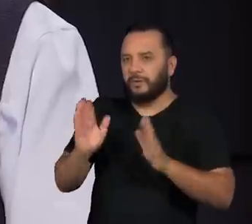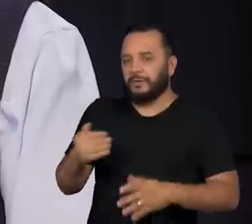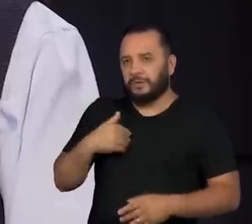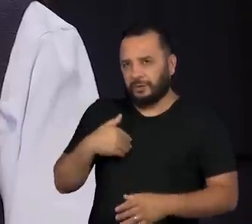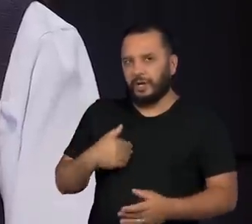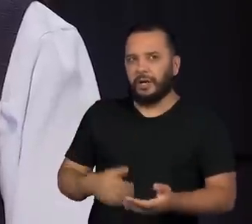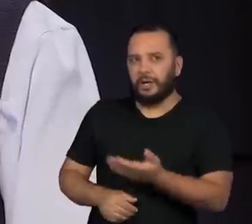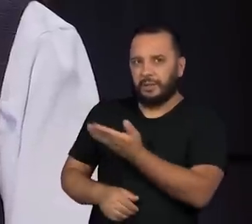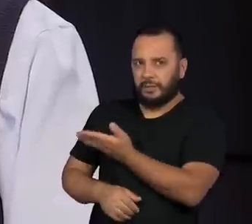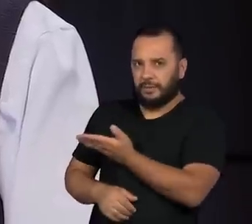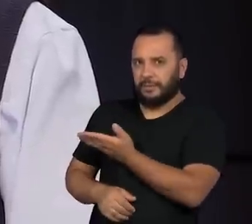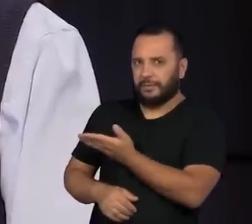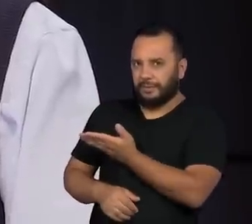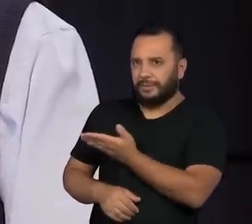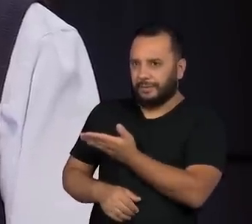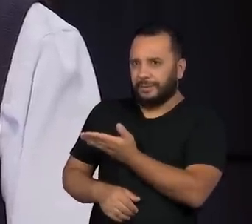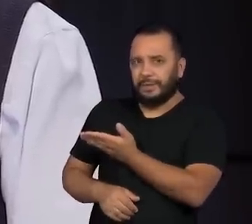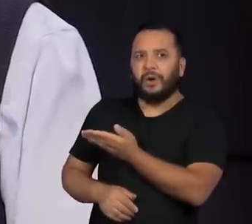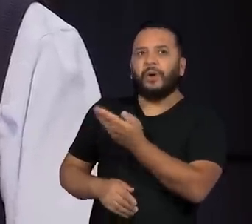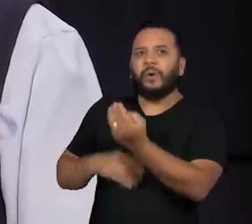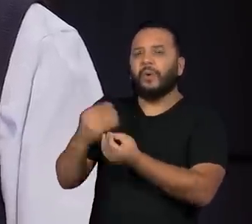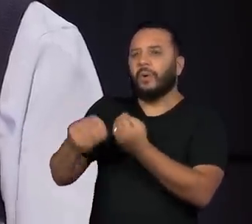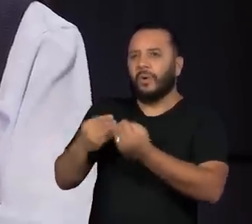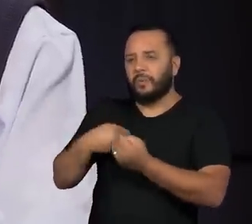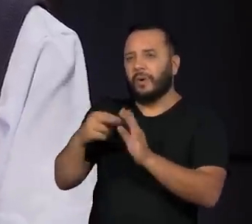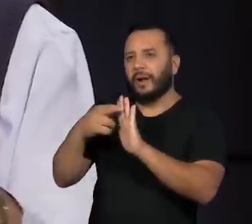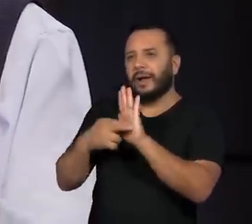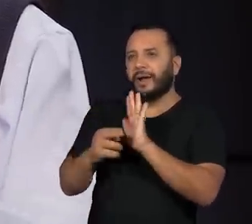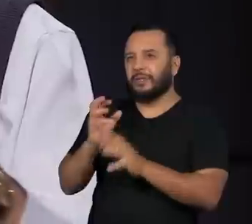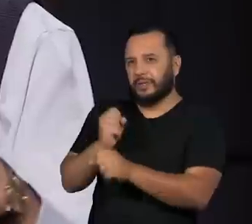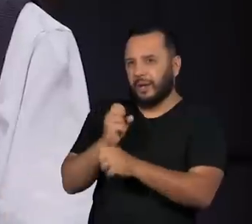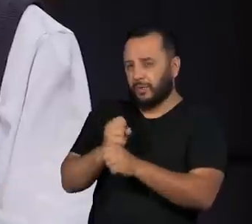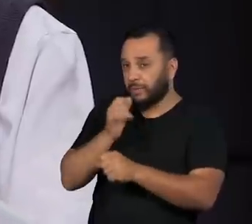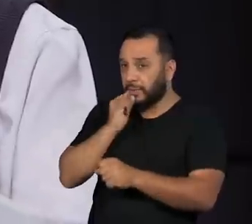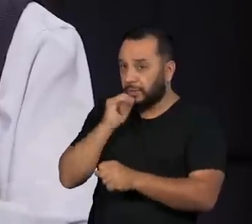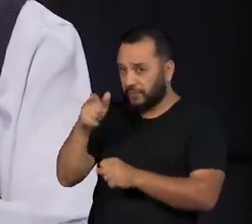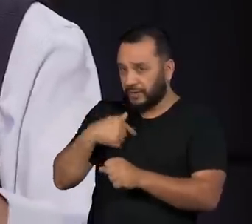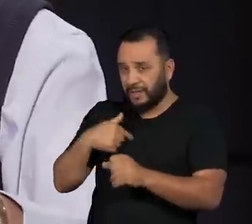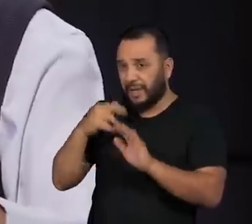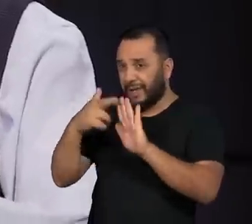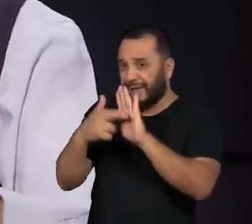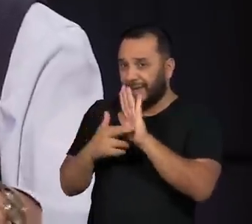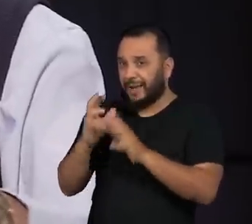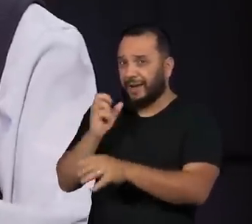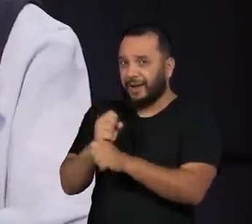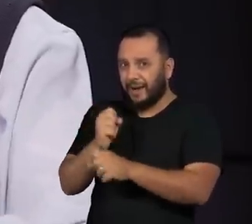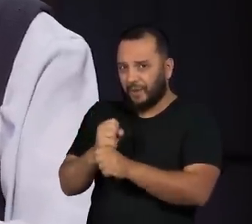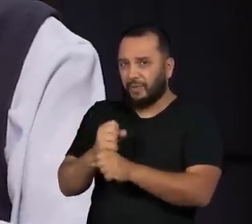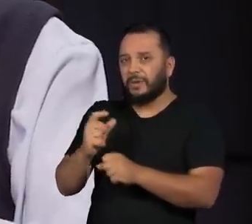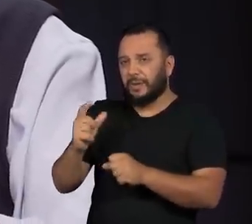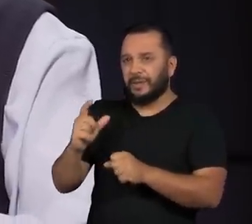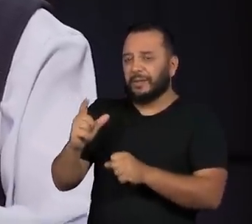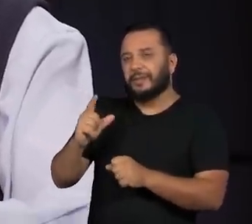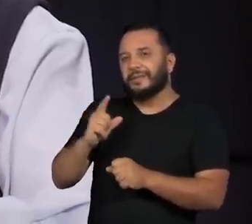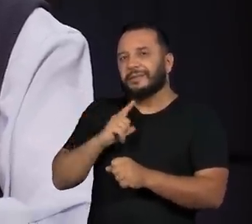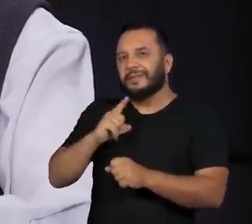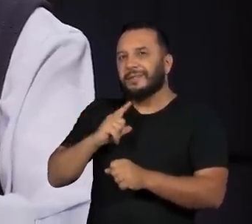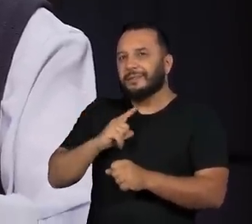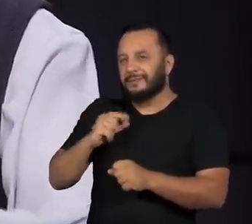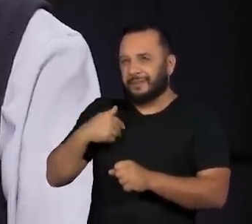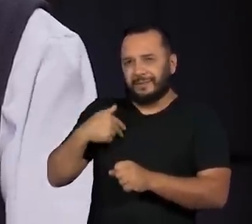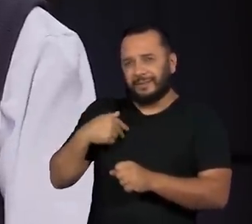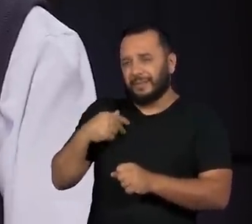figura na época falando sobre régua de cálculo vamos dizer assim quando você faz uma conta na régua de cálculo Você move aquele treco lá e você vê que deu